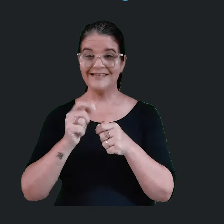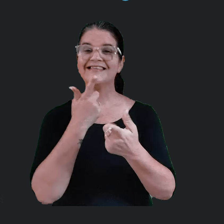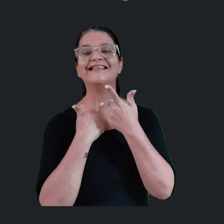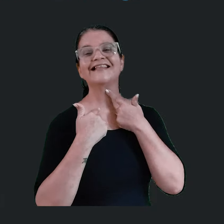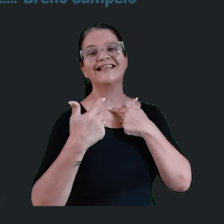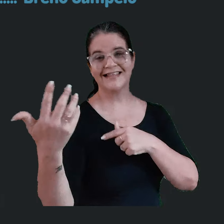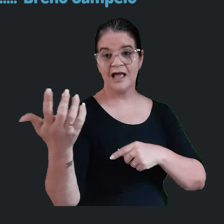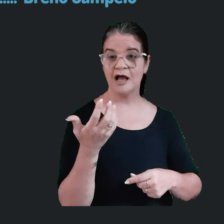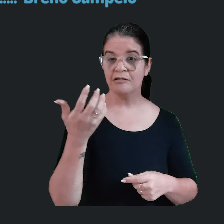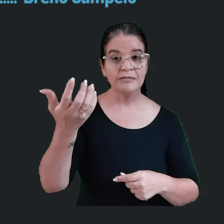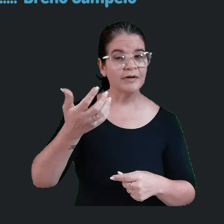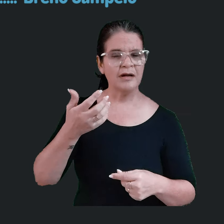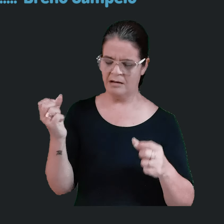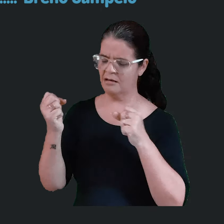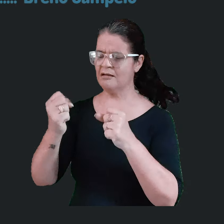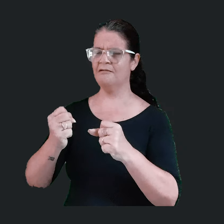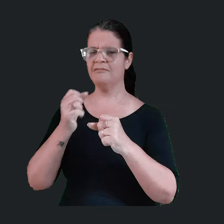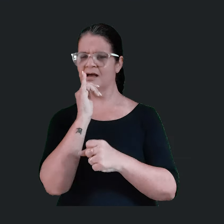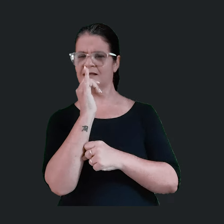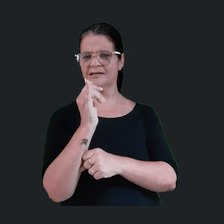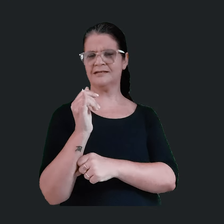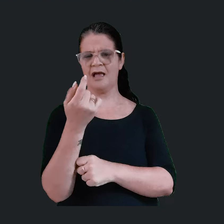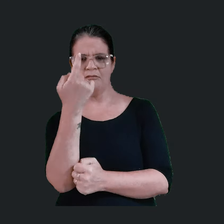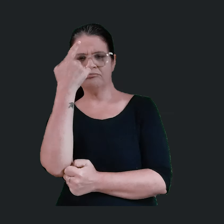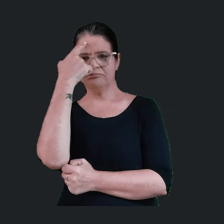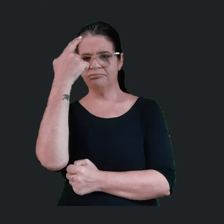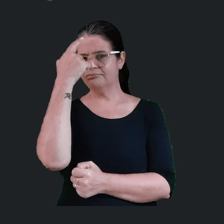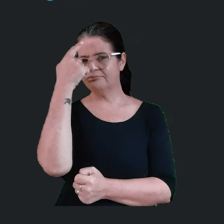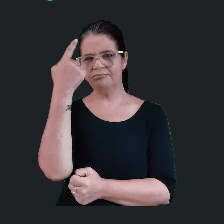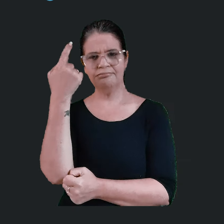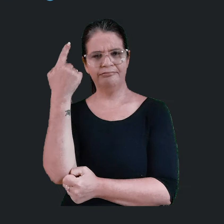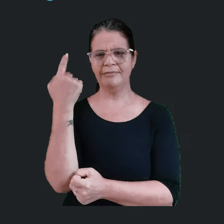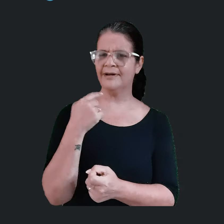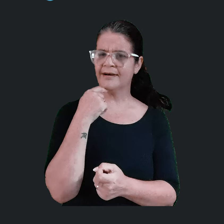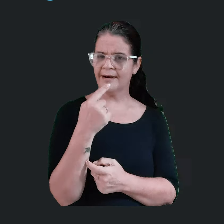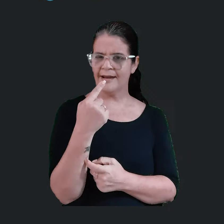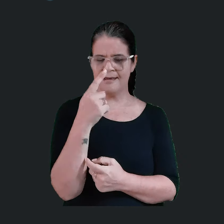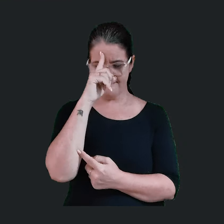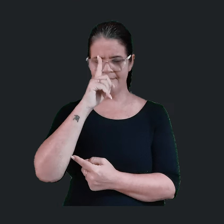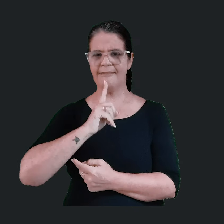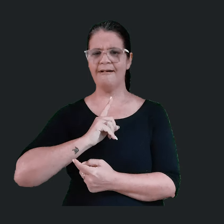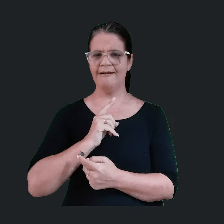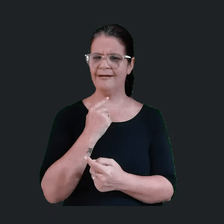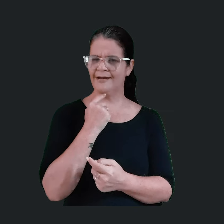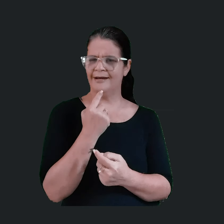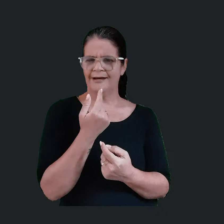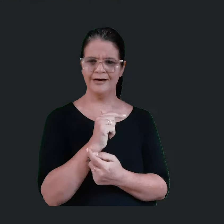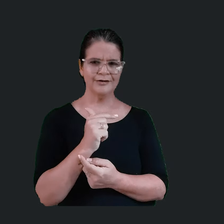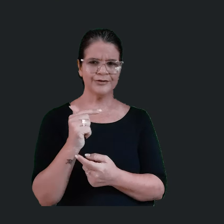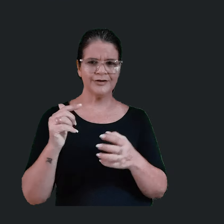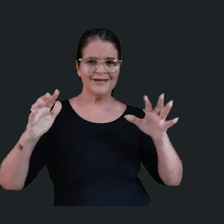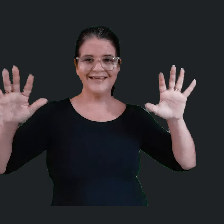Elenco. Maria Laura, como Alice. Gabi da Pele Preta, como Helena. Tiago Gondim, como João Vitor. Andy Vasconcelos, como